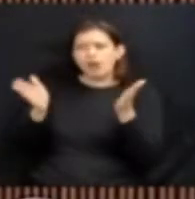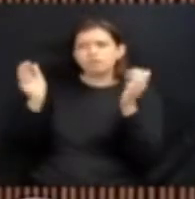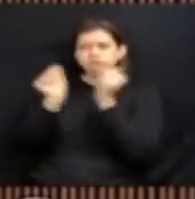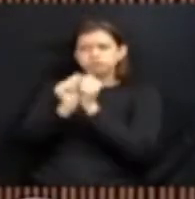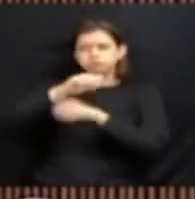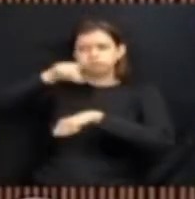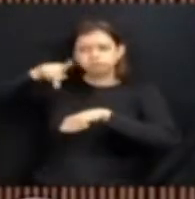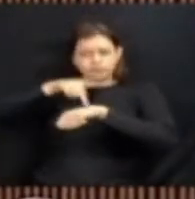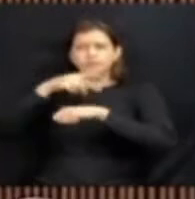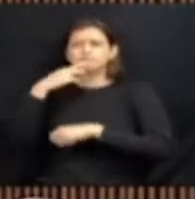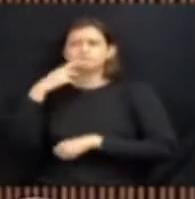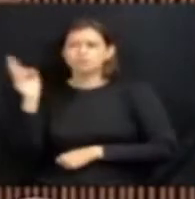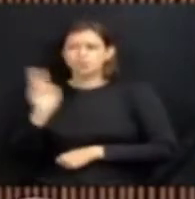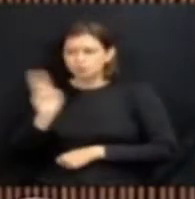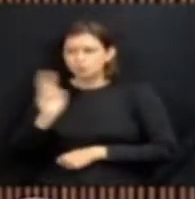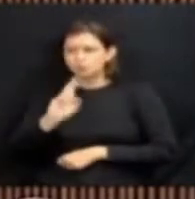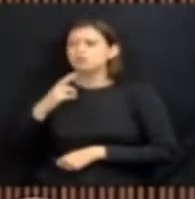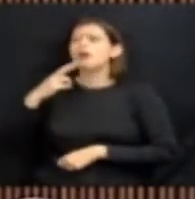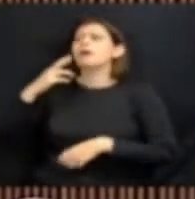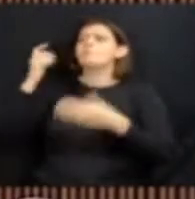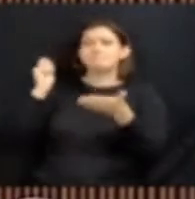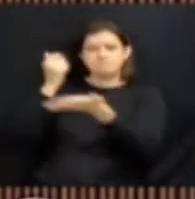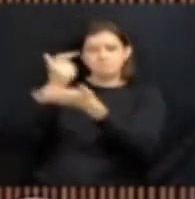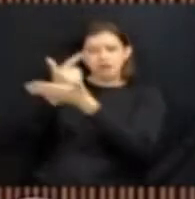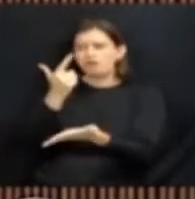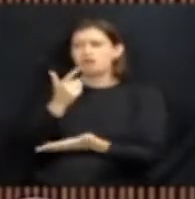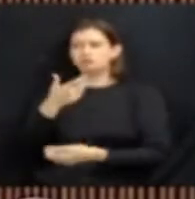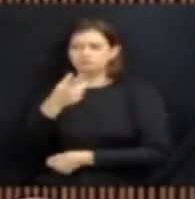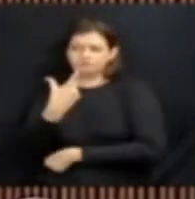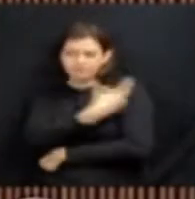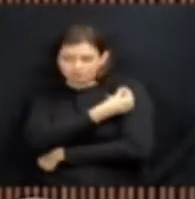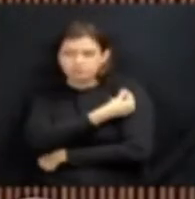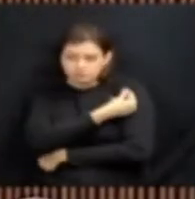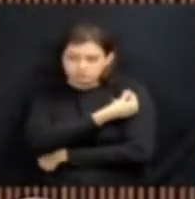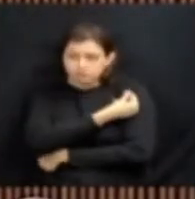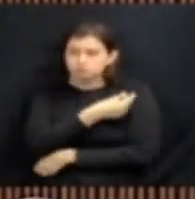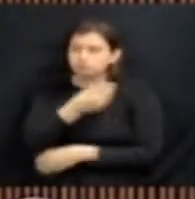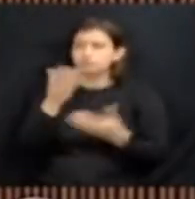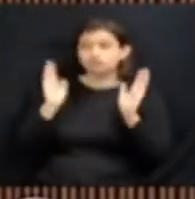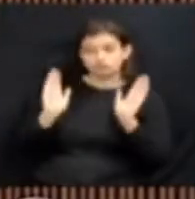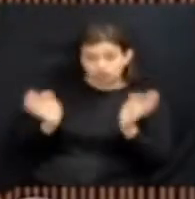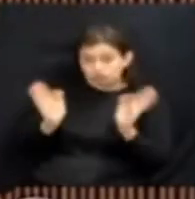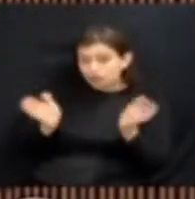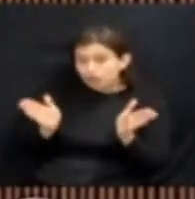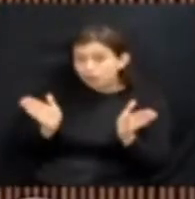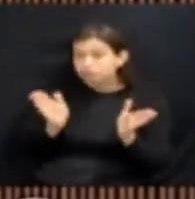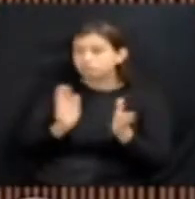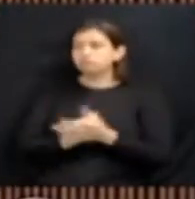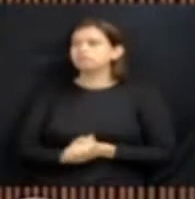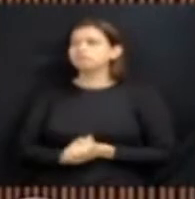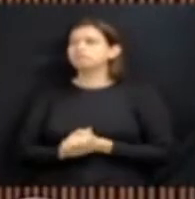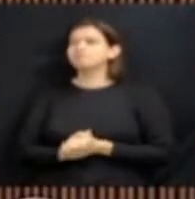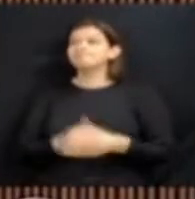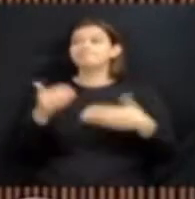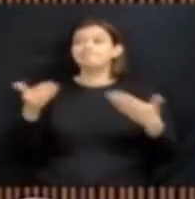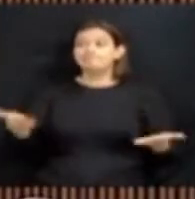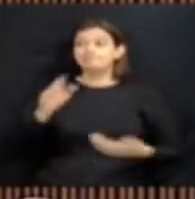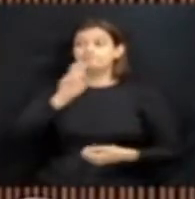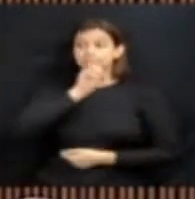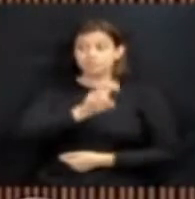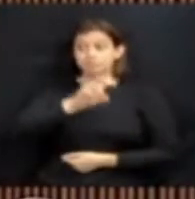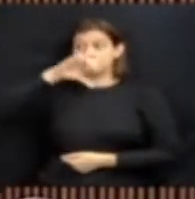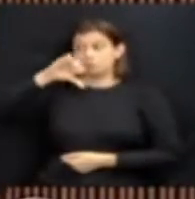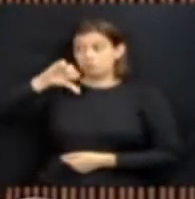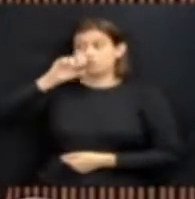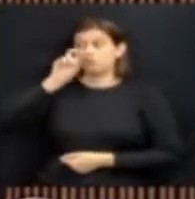discutindo Sputnik cinco por mais sete estados também com restrições mas mais de 592